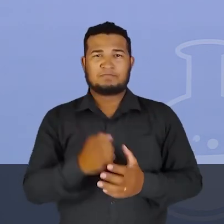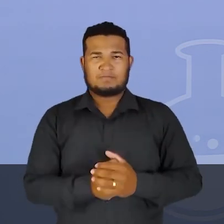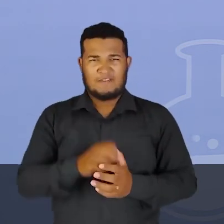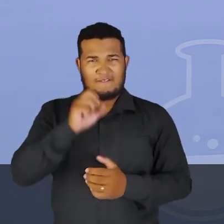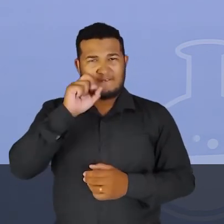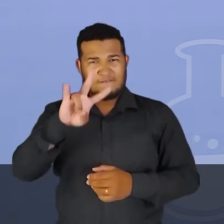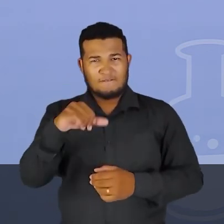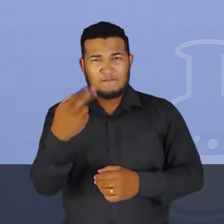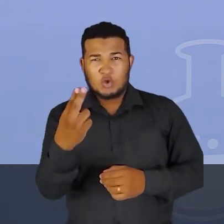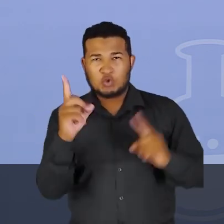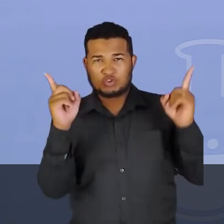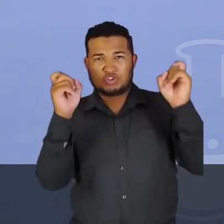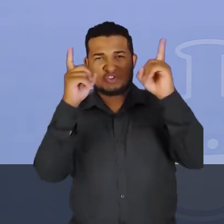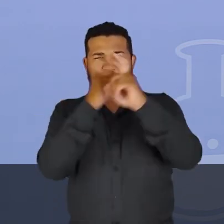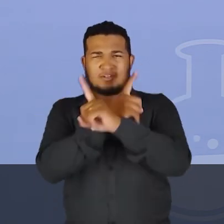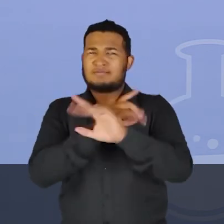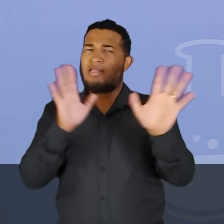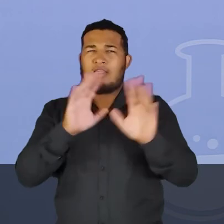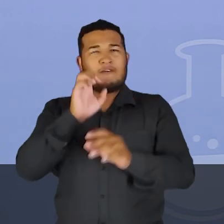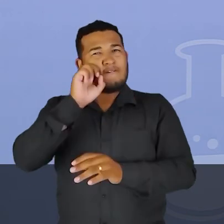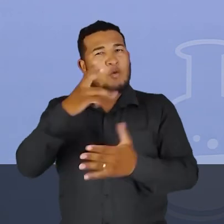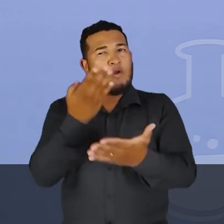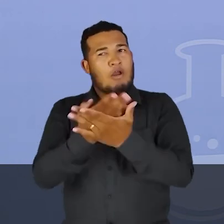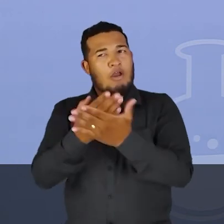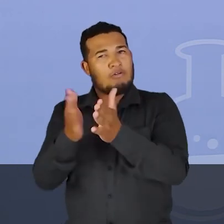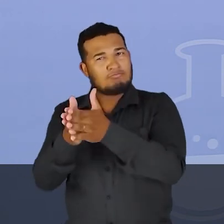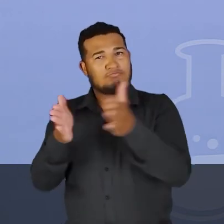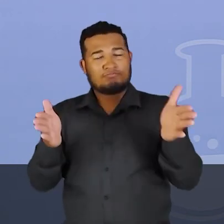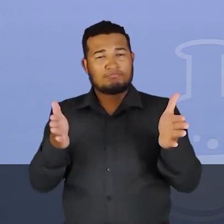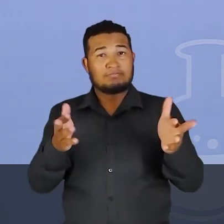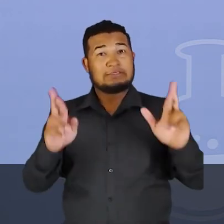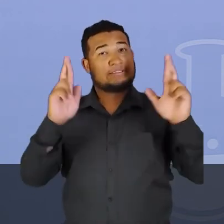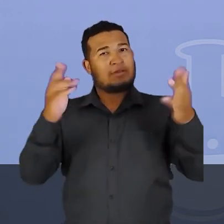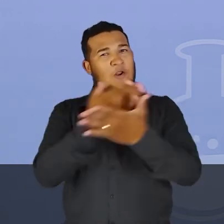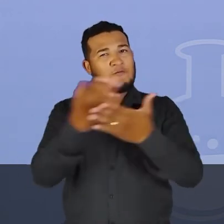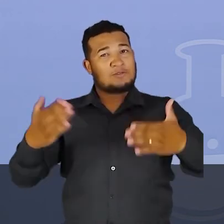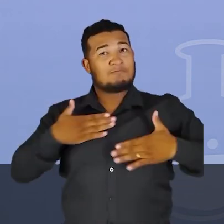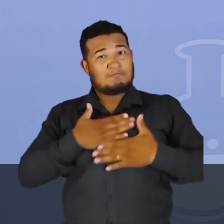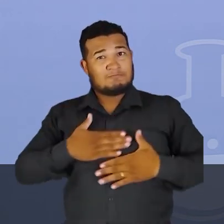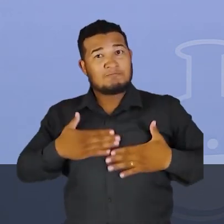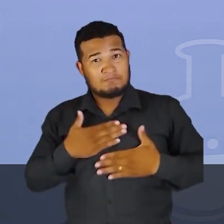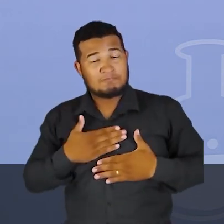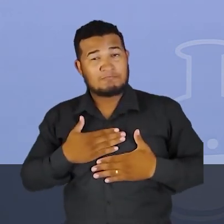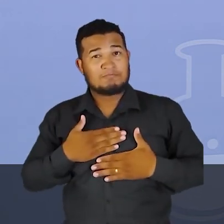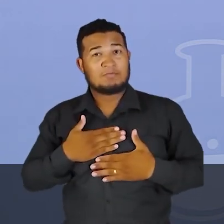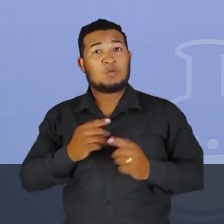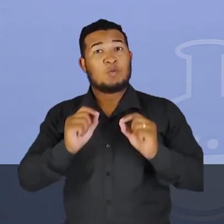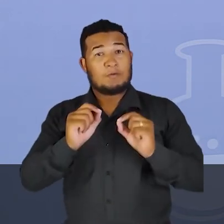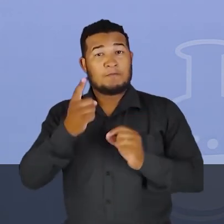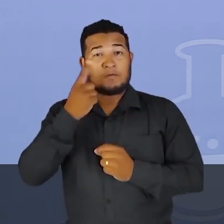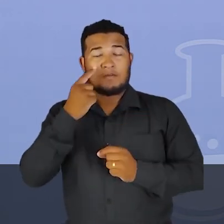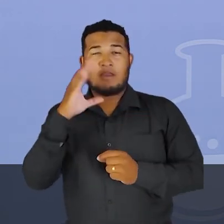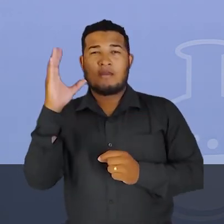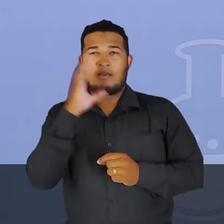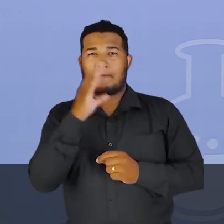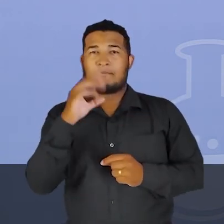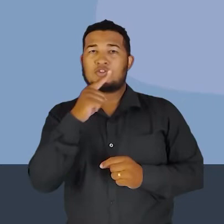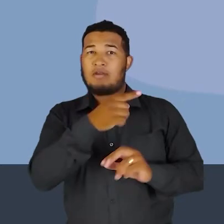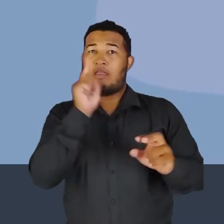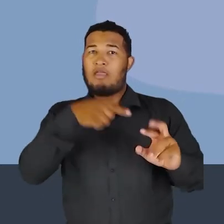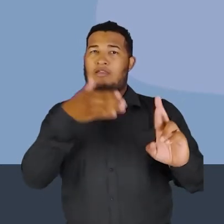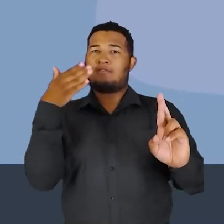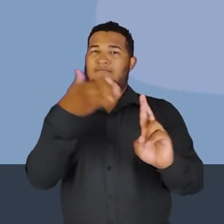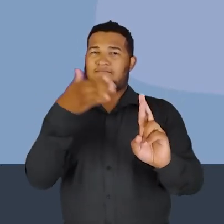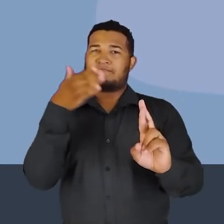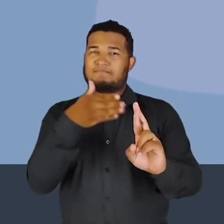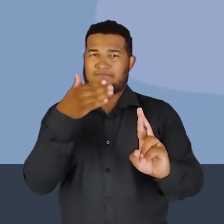não foi difícil? Você acompanhou aqui a aula. Espero que vocês tenham gostado bastante. Aqui, olha que dá uma olhadinha aqui nas referências